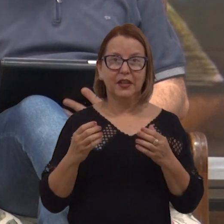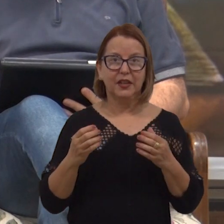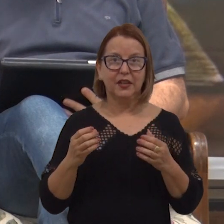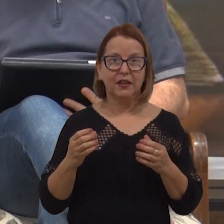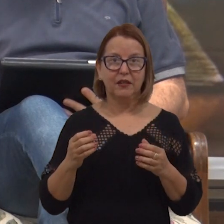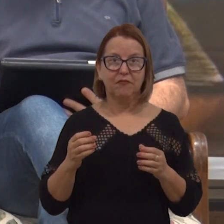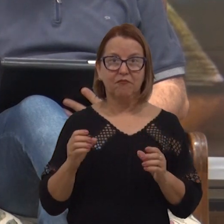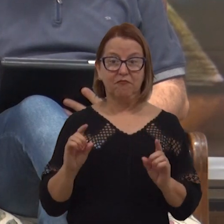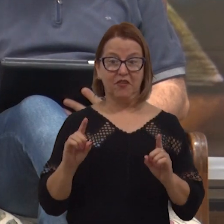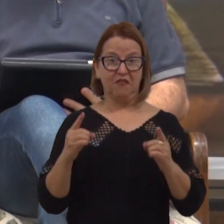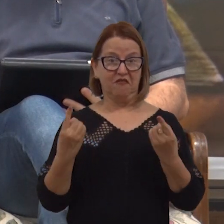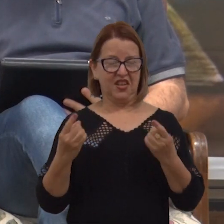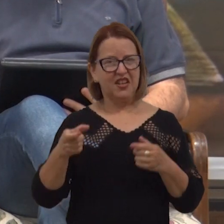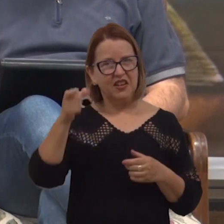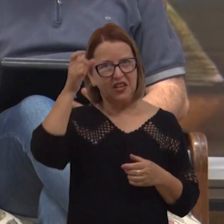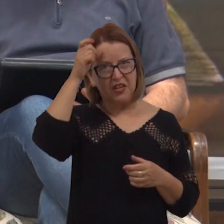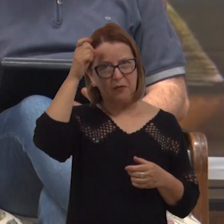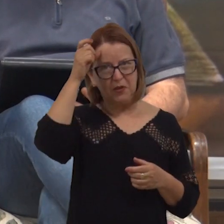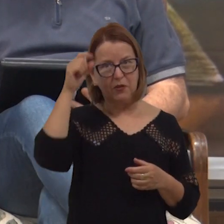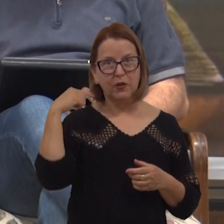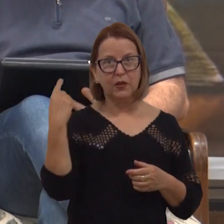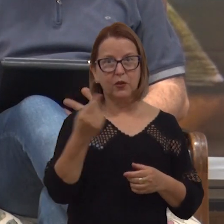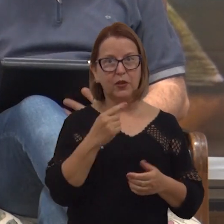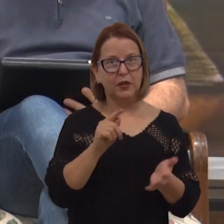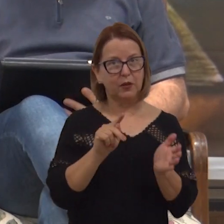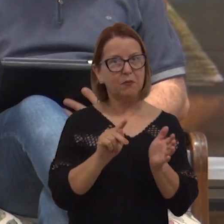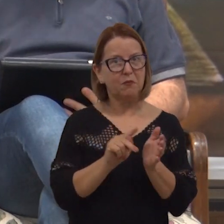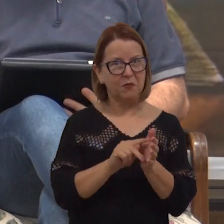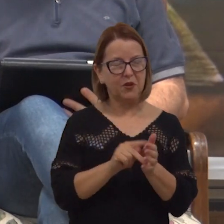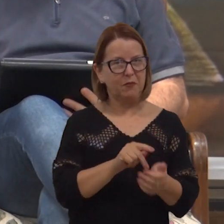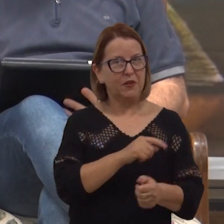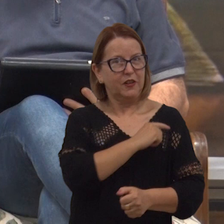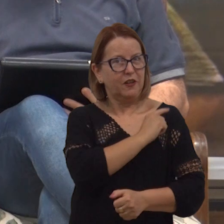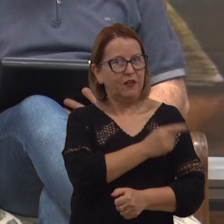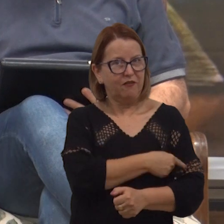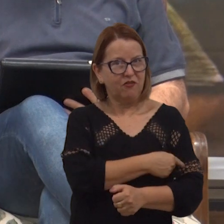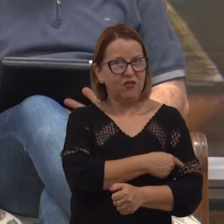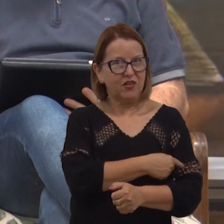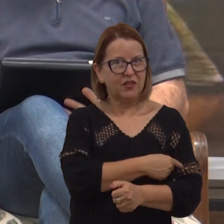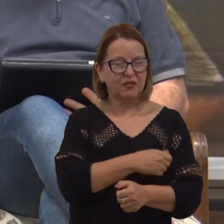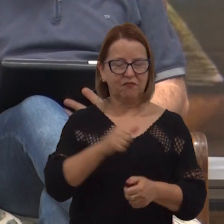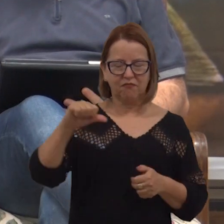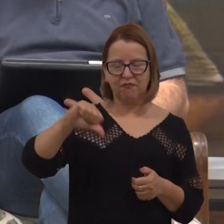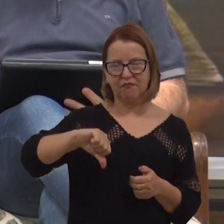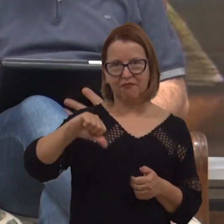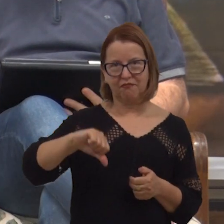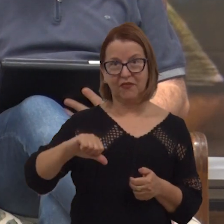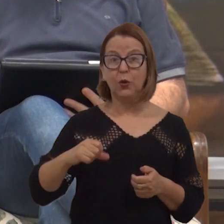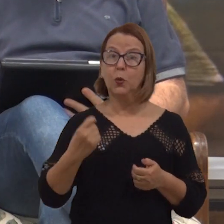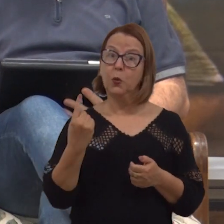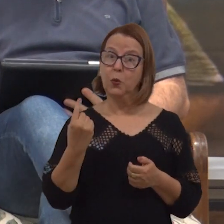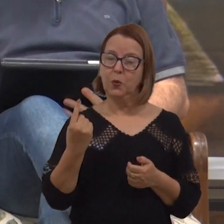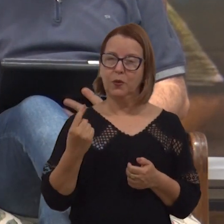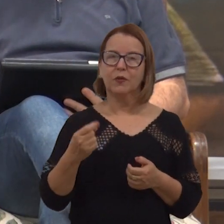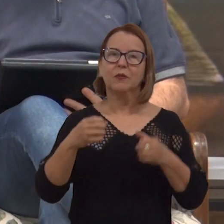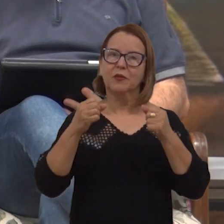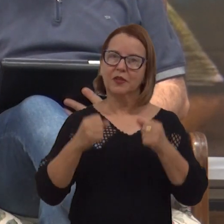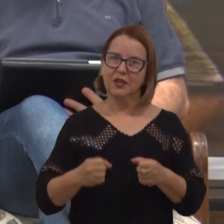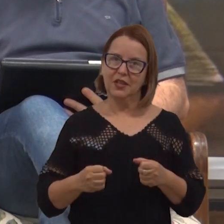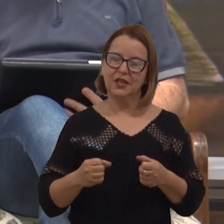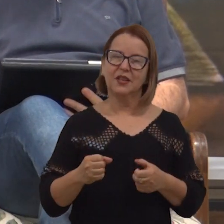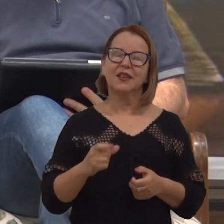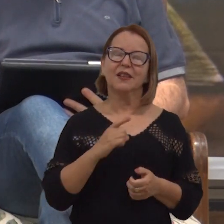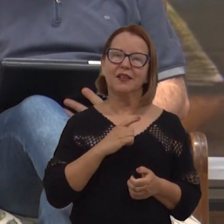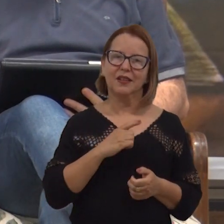enfrentar o inimigo, o diabo, com as nossas forças, nós vamos dar com os burros na água, né? Sem sombra de dúvida. O único poder que